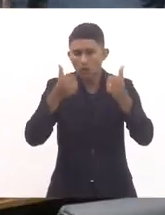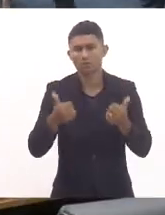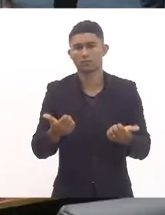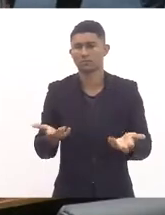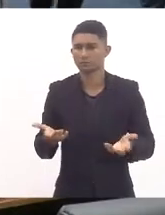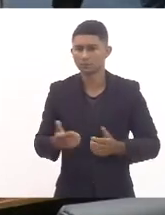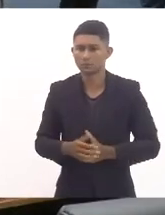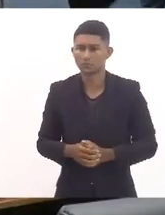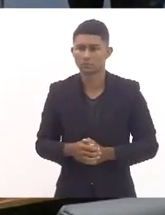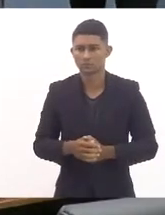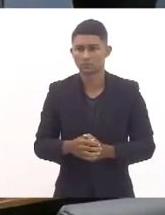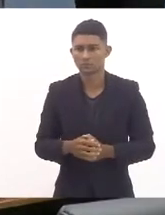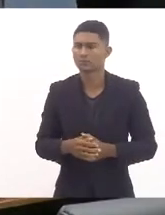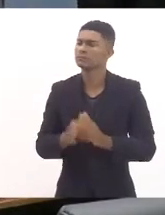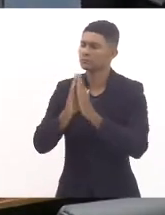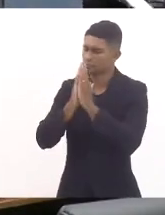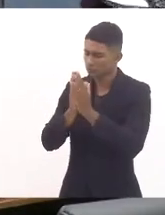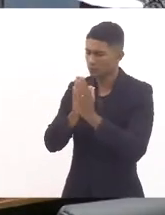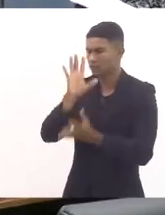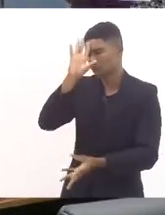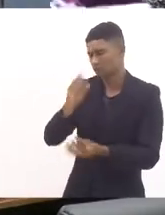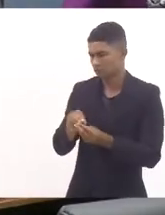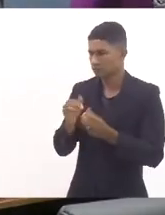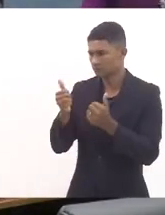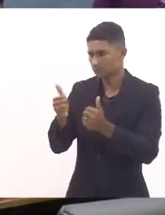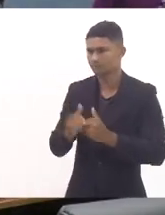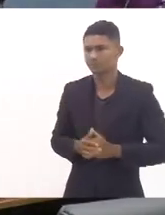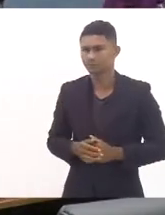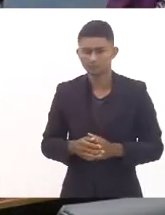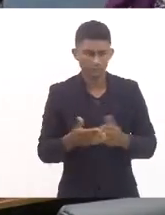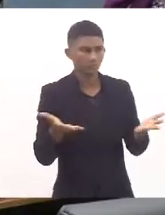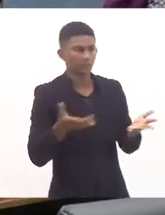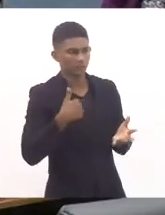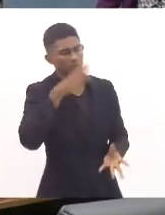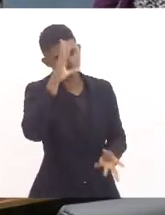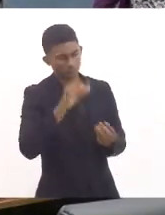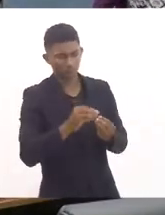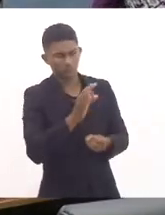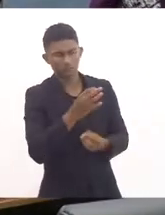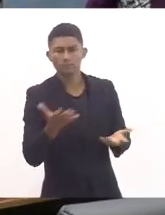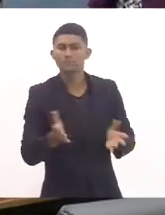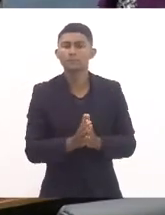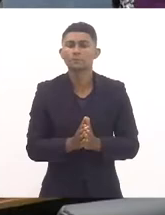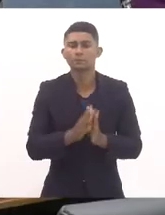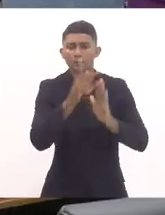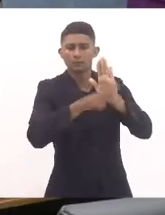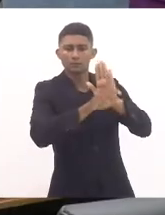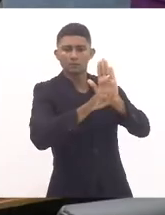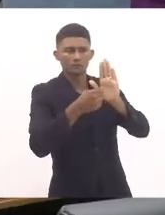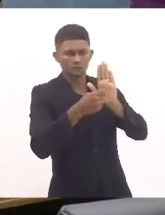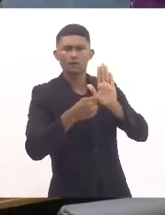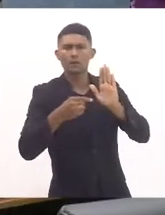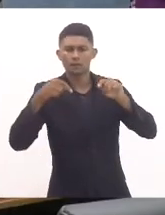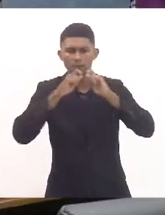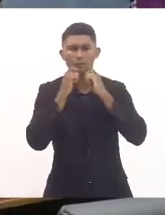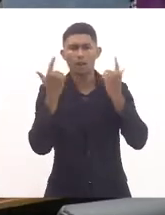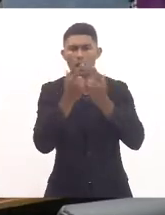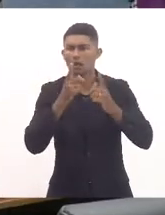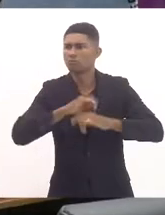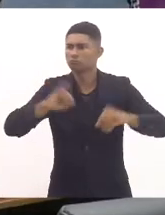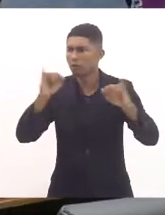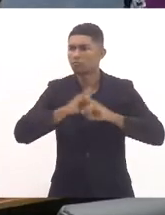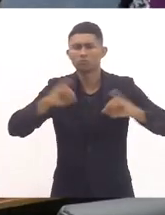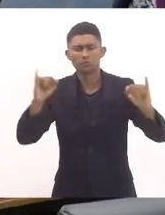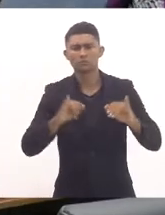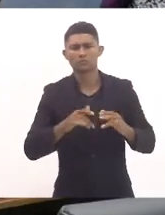quando falam que... Para concluir, por favor, concluir, deputado Rodrigo. O que eu pretendo agora. Quando dizem que o projeto foi amplamente divulgado na casa, não foi divulgado